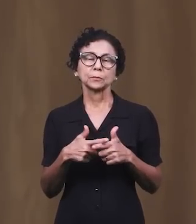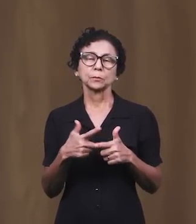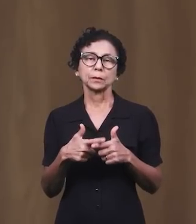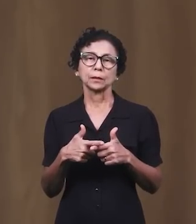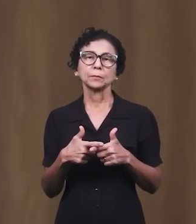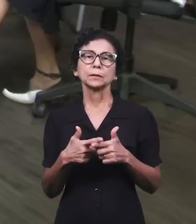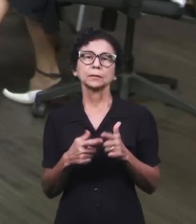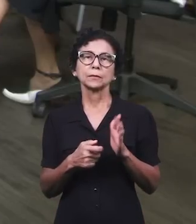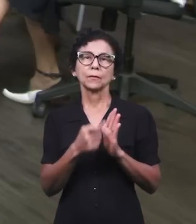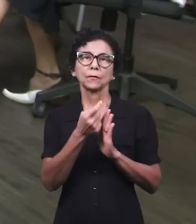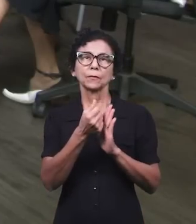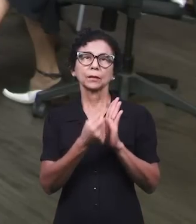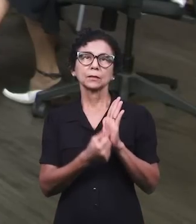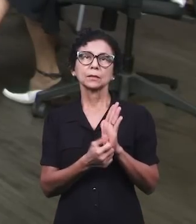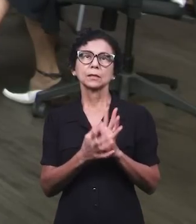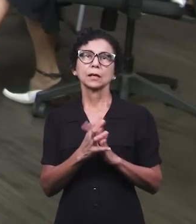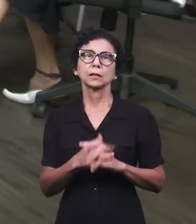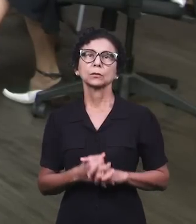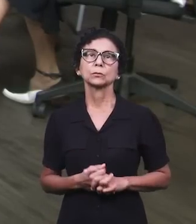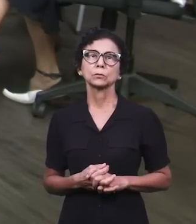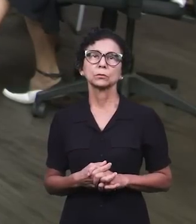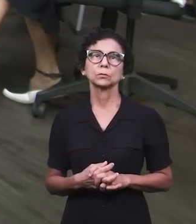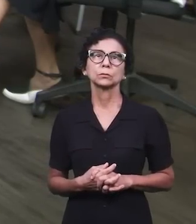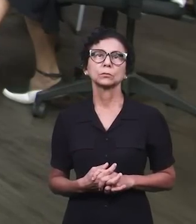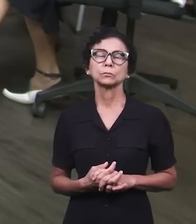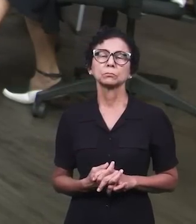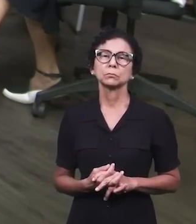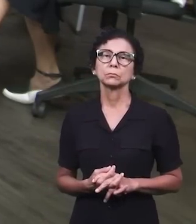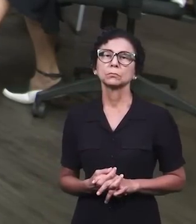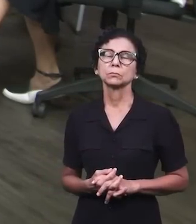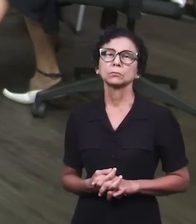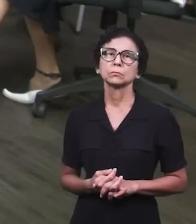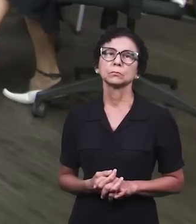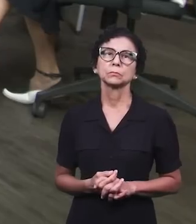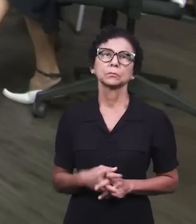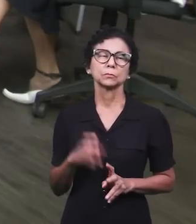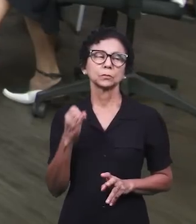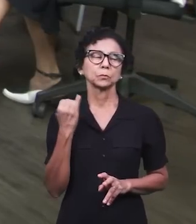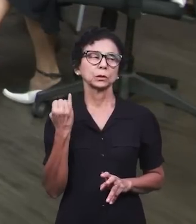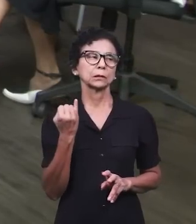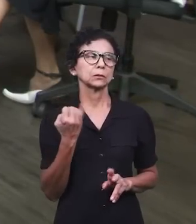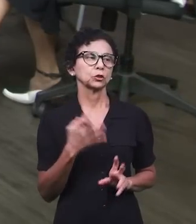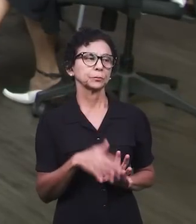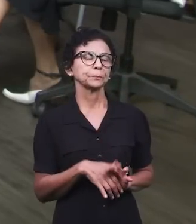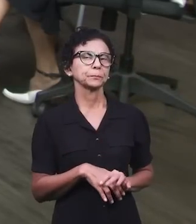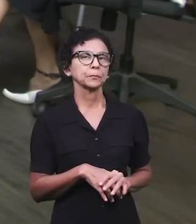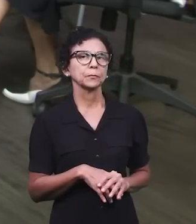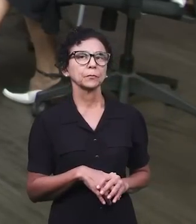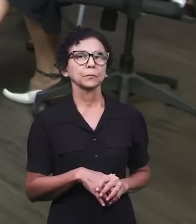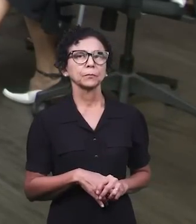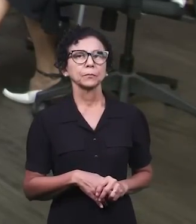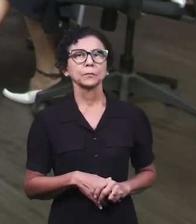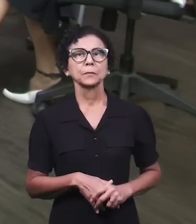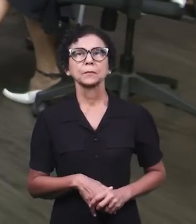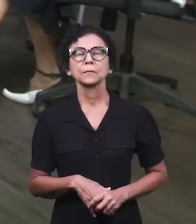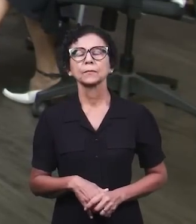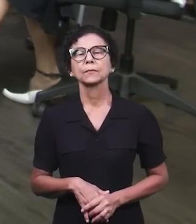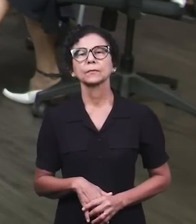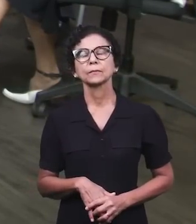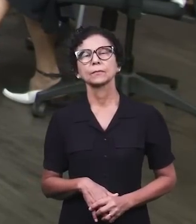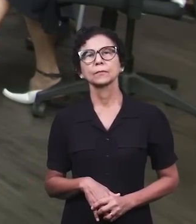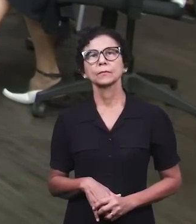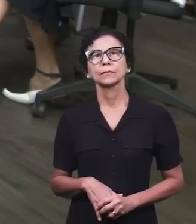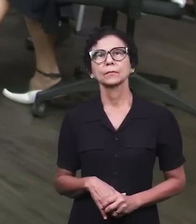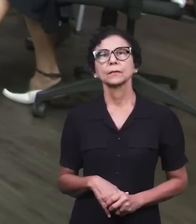financeiras. A negociação também é um recurso possível. Muito importante. Muito bem. A gente estava falando